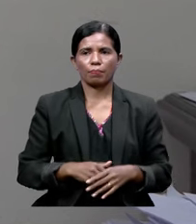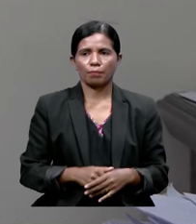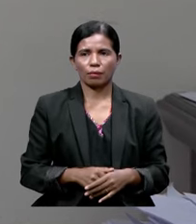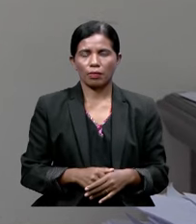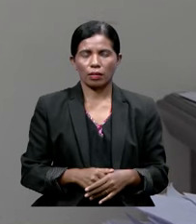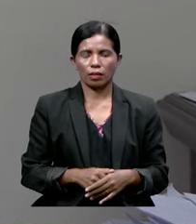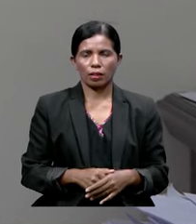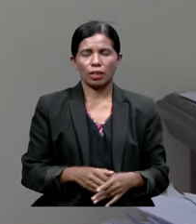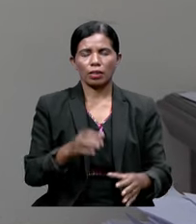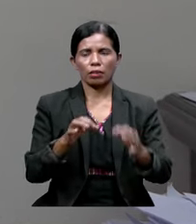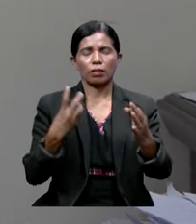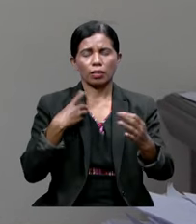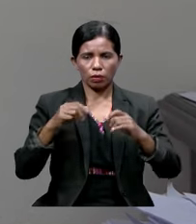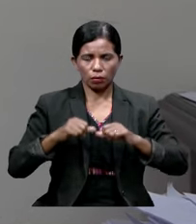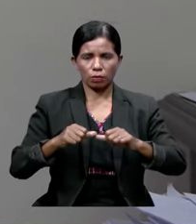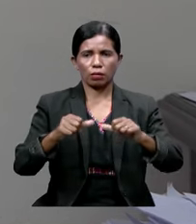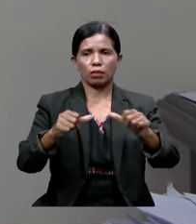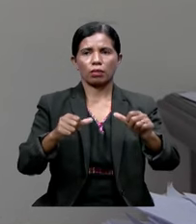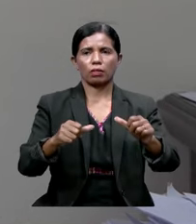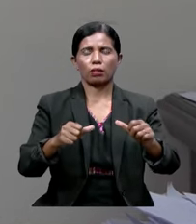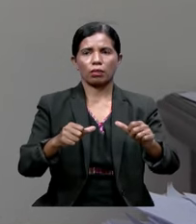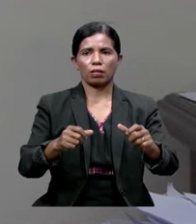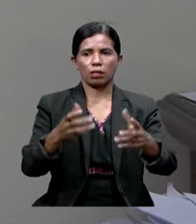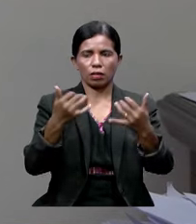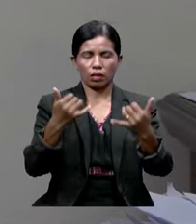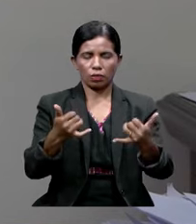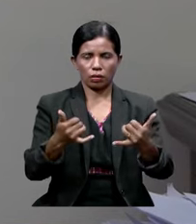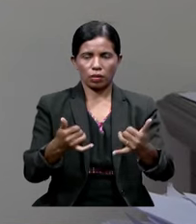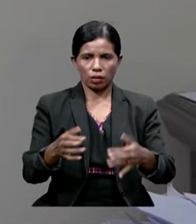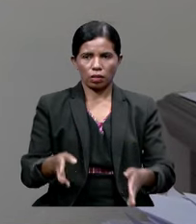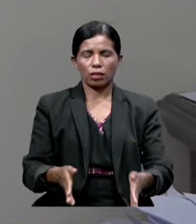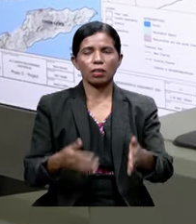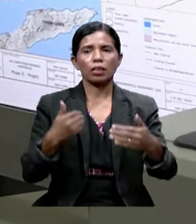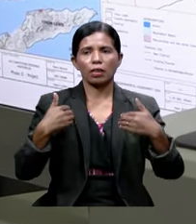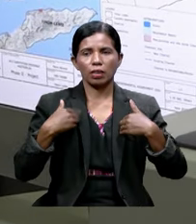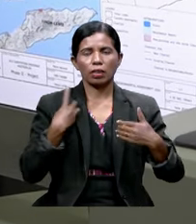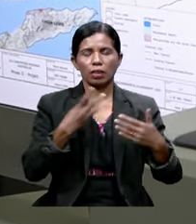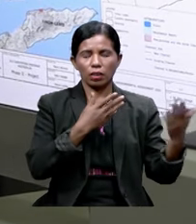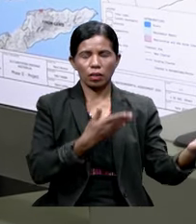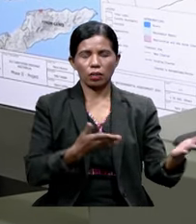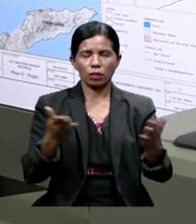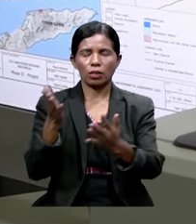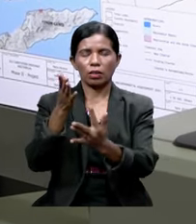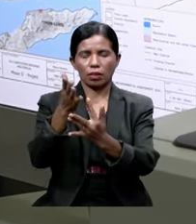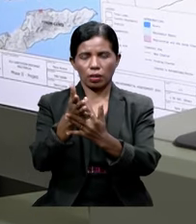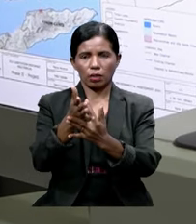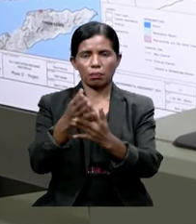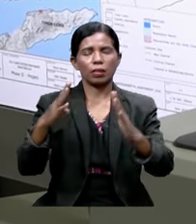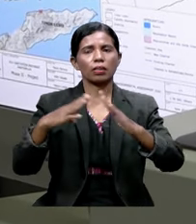Se agora ita continua o drainagem agora da Ramiha, nem a nessa ita lori monta tamo cidade de.